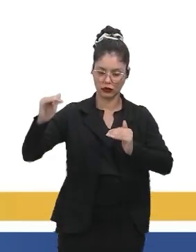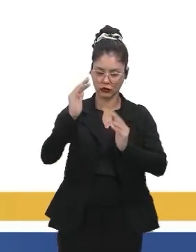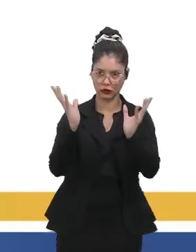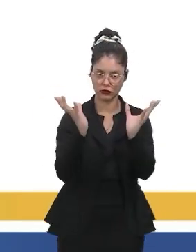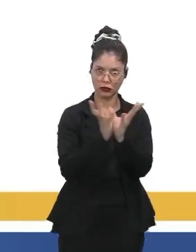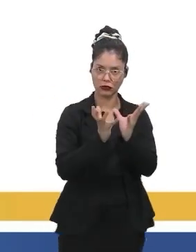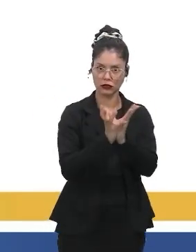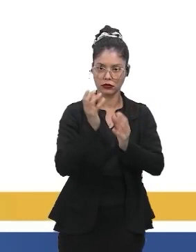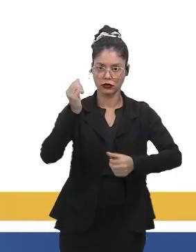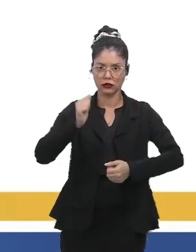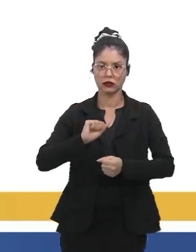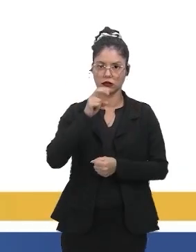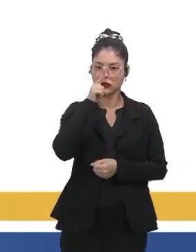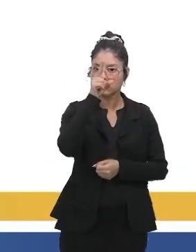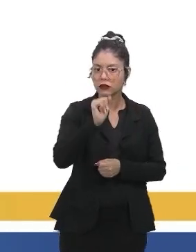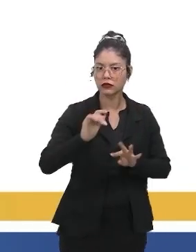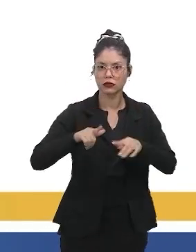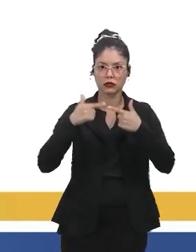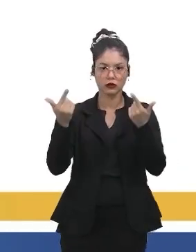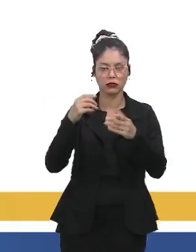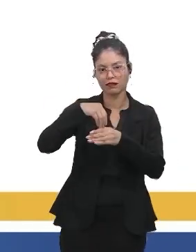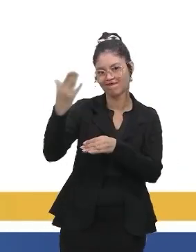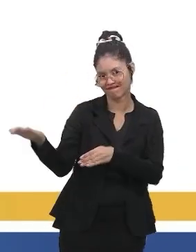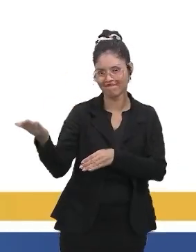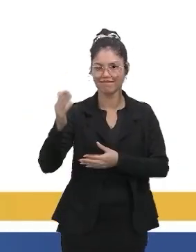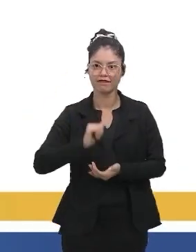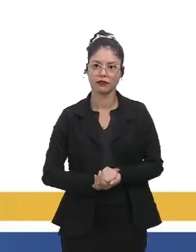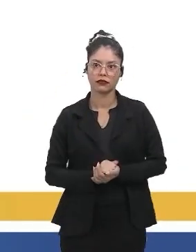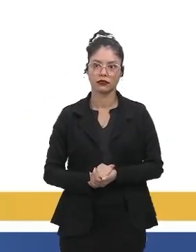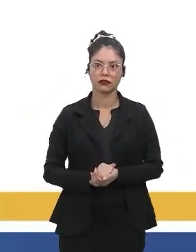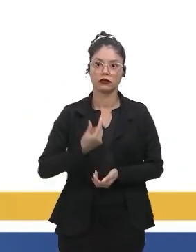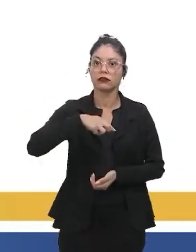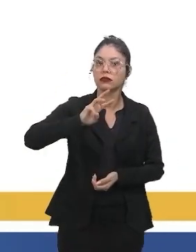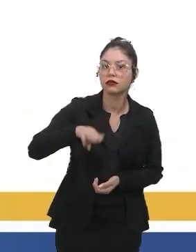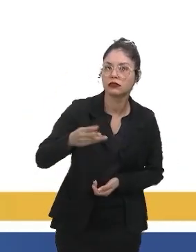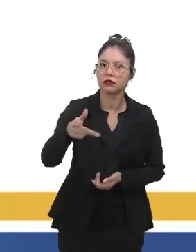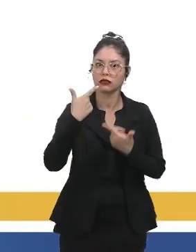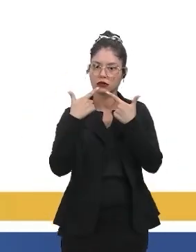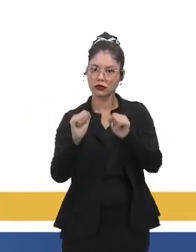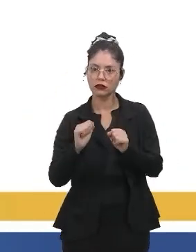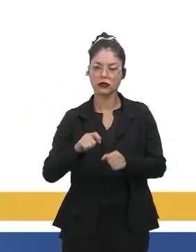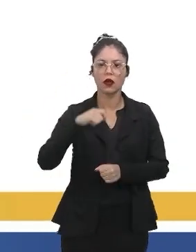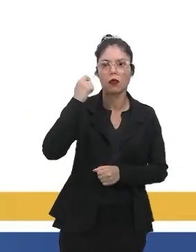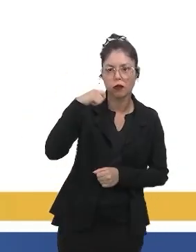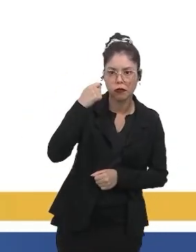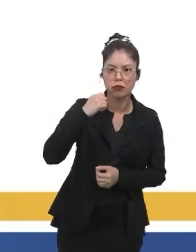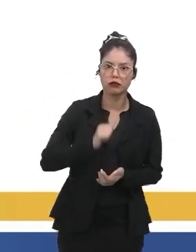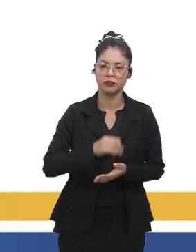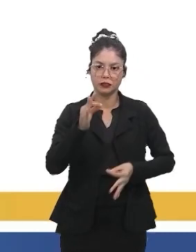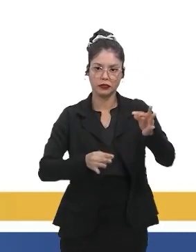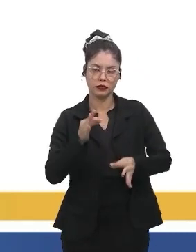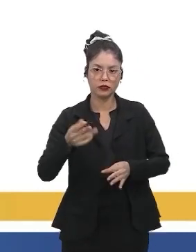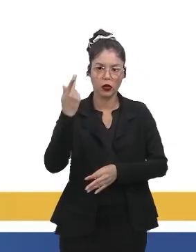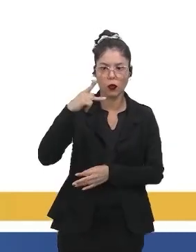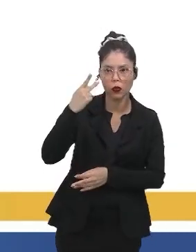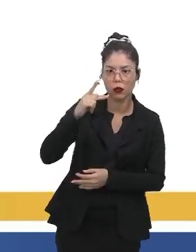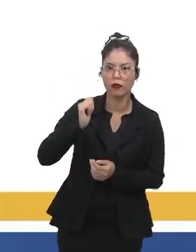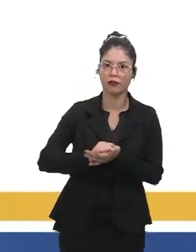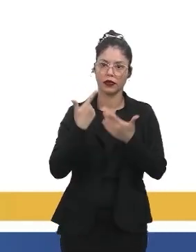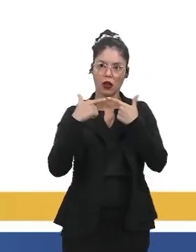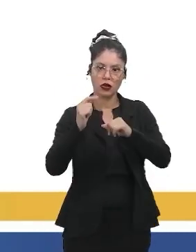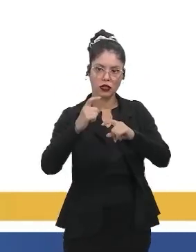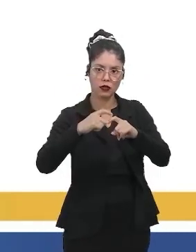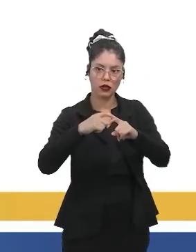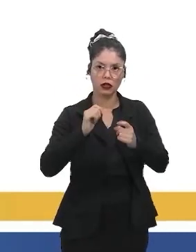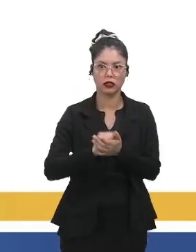de poder e deixar todos os outros de fora. Quem entende a linguagem de advogados, juízes, promotores, linguagem